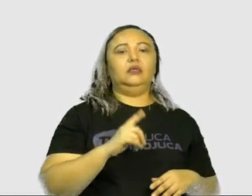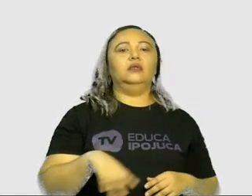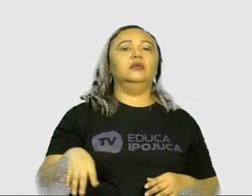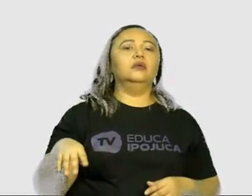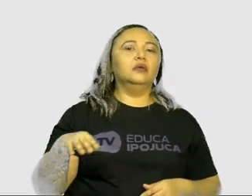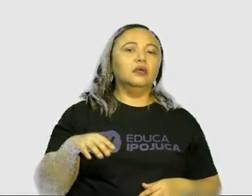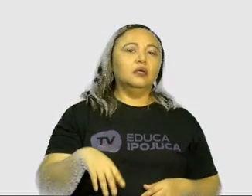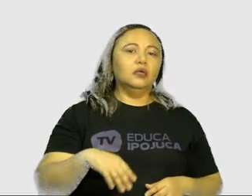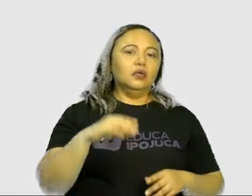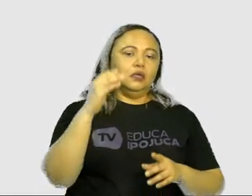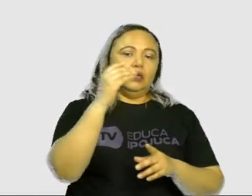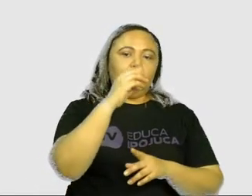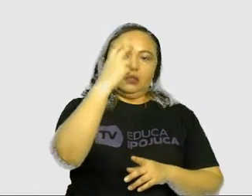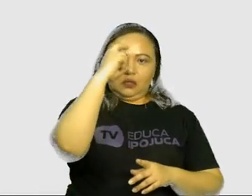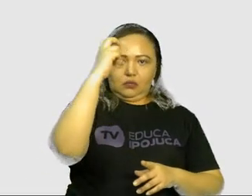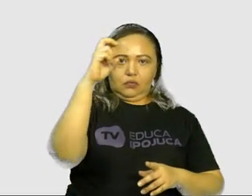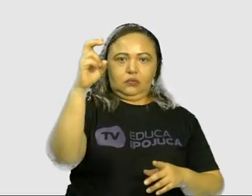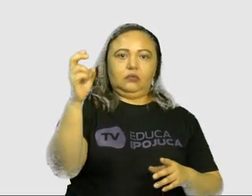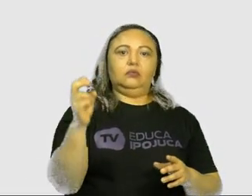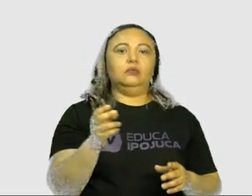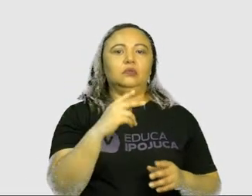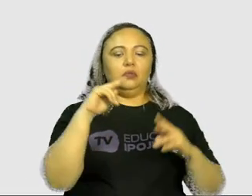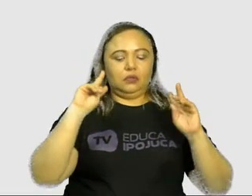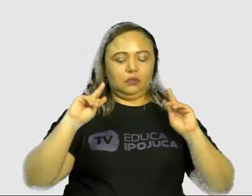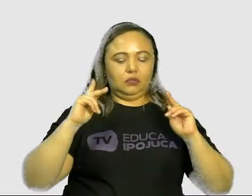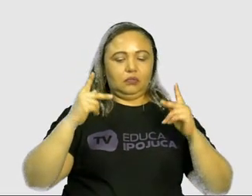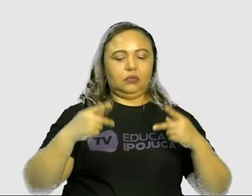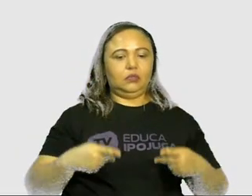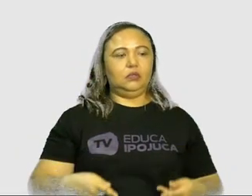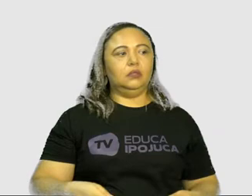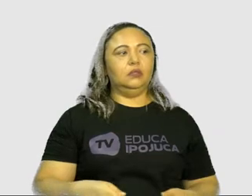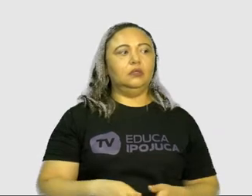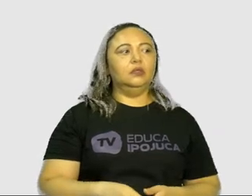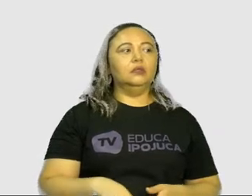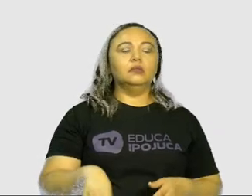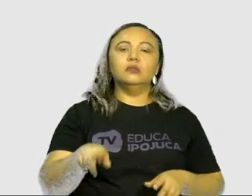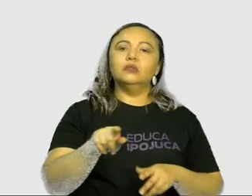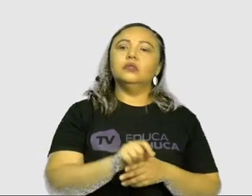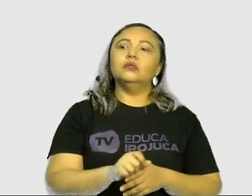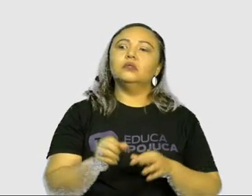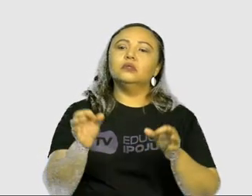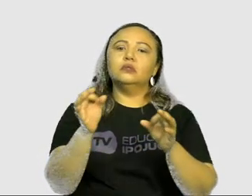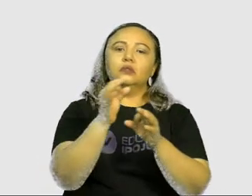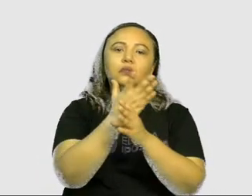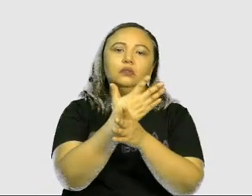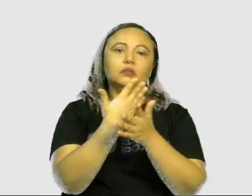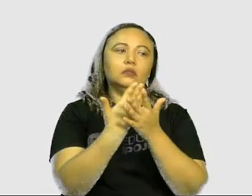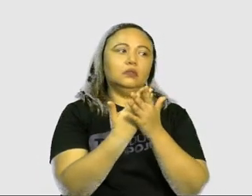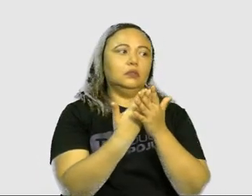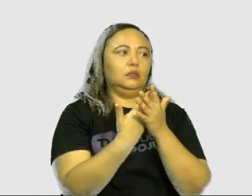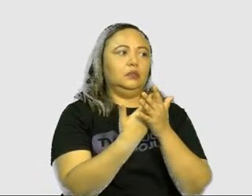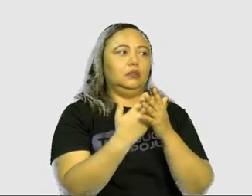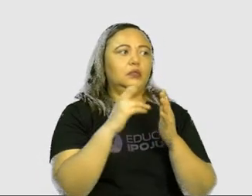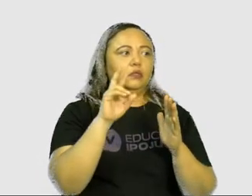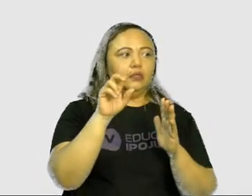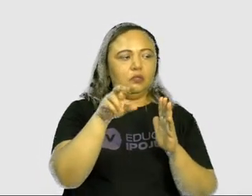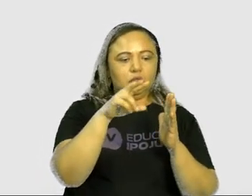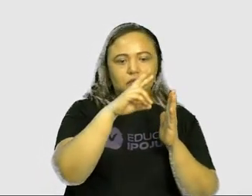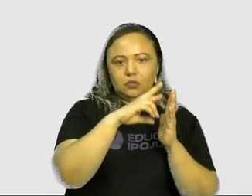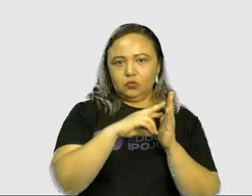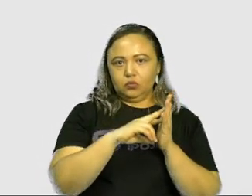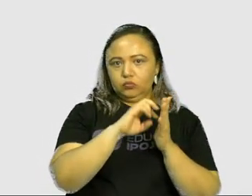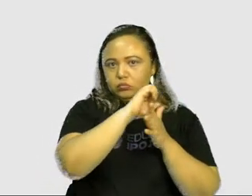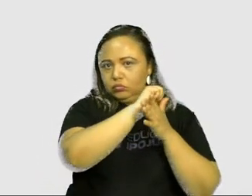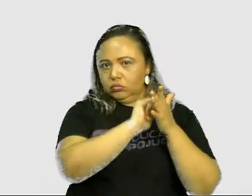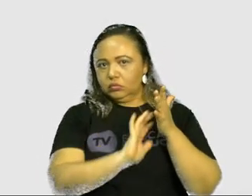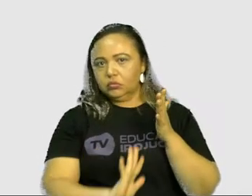no nosso dia a dia e na nossa cultura. Então, deixo aí para vocês finalizando a nossa aula, deixo aí para vocês o nosso